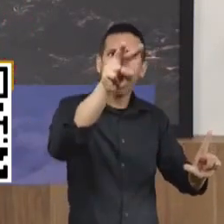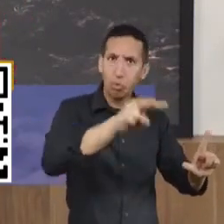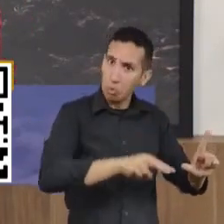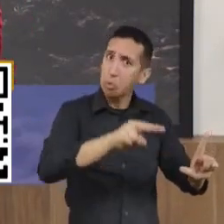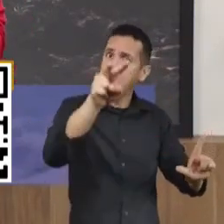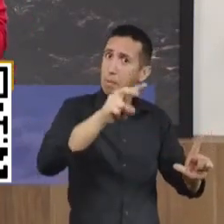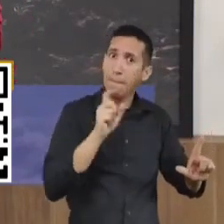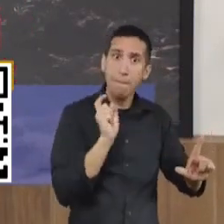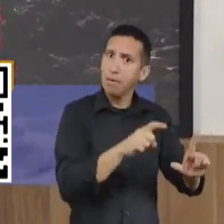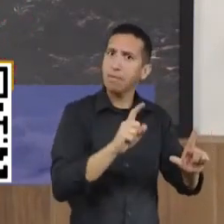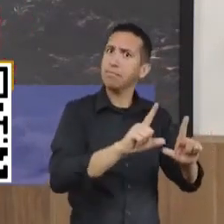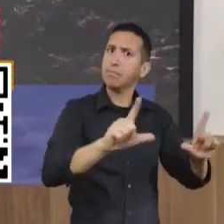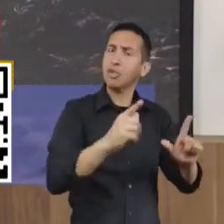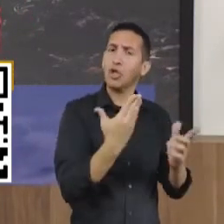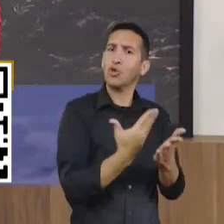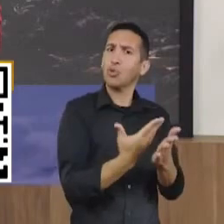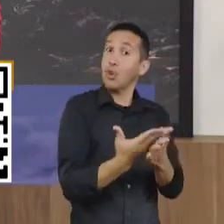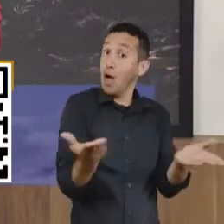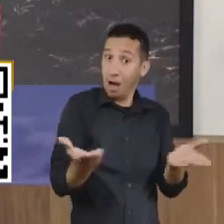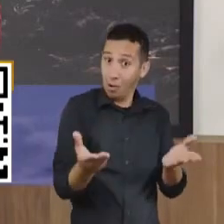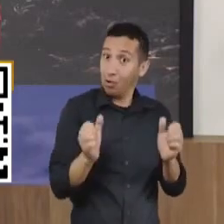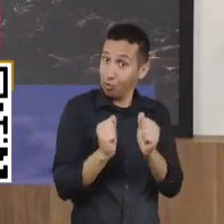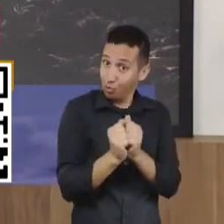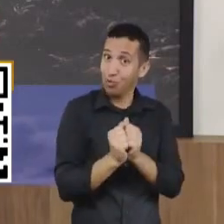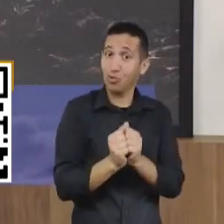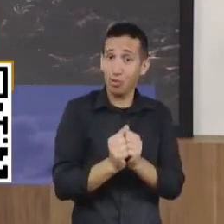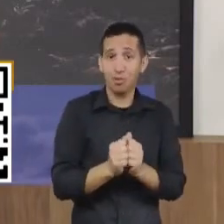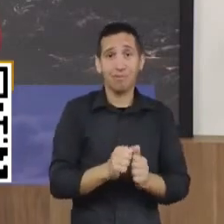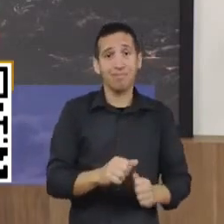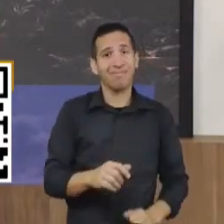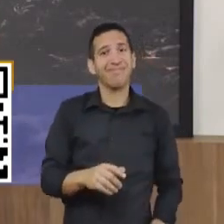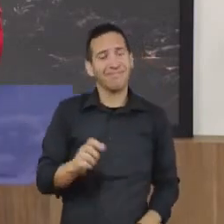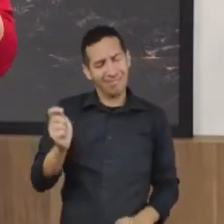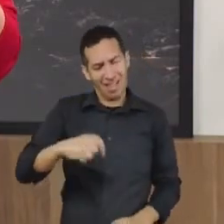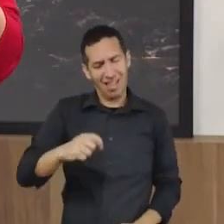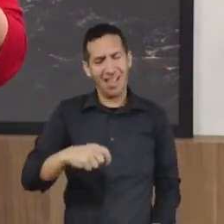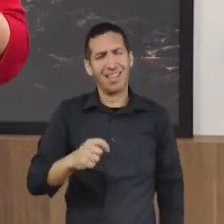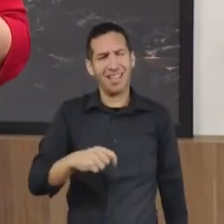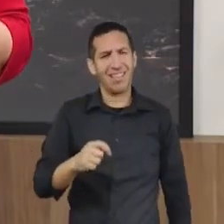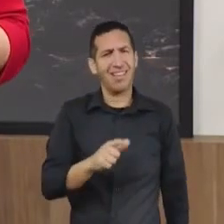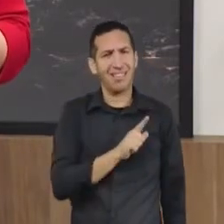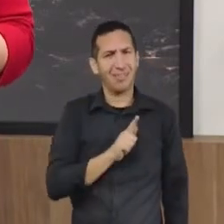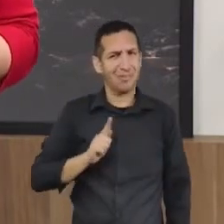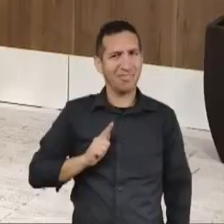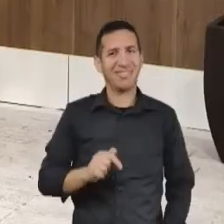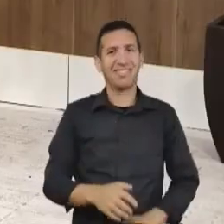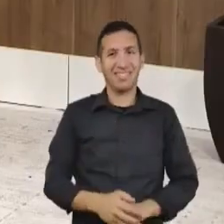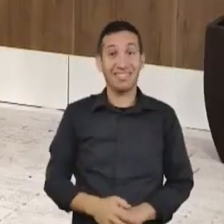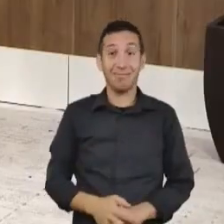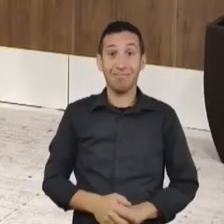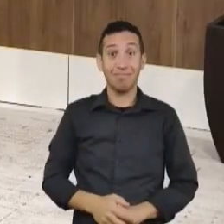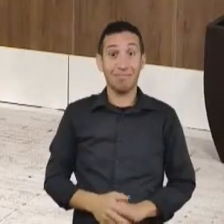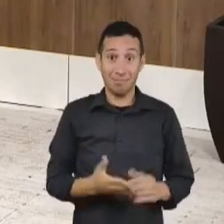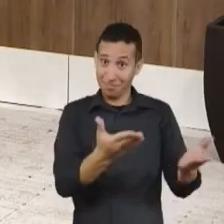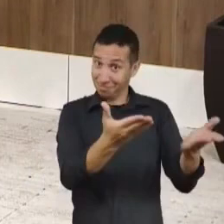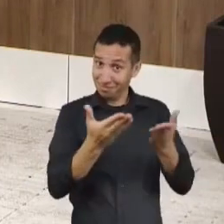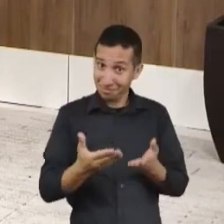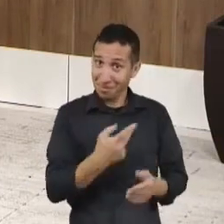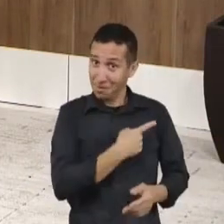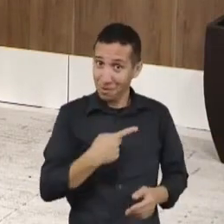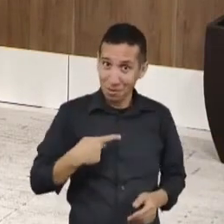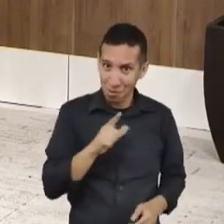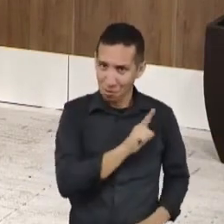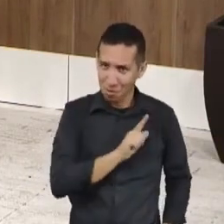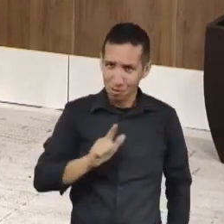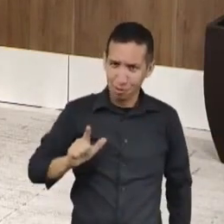você clica nele e já começa a estudar agora mesmo com seu guia de estudos aí em mãos é hora de chamar